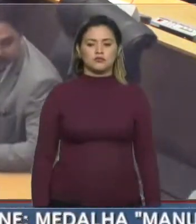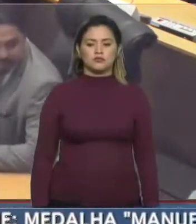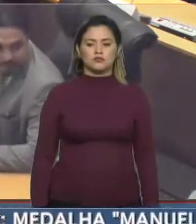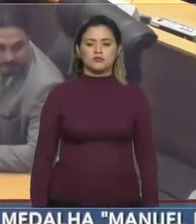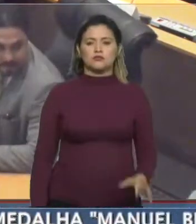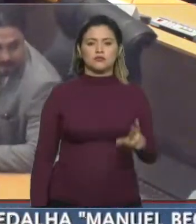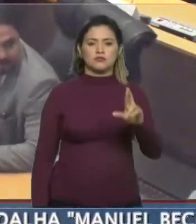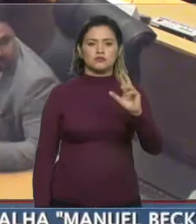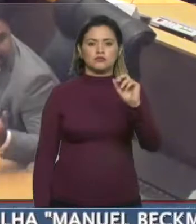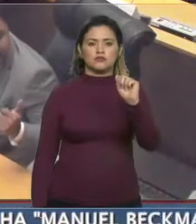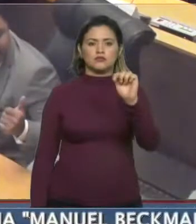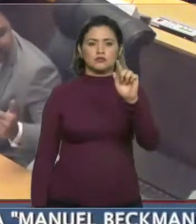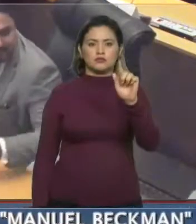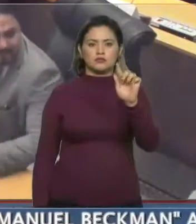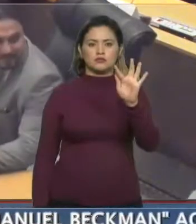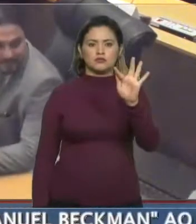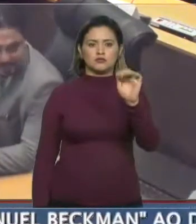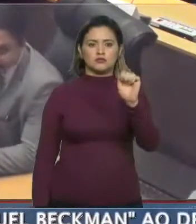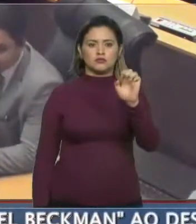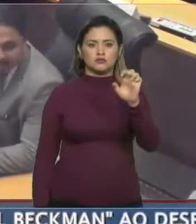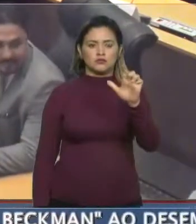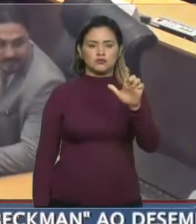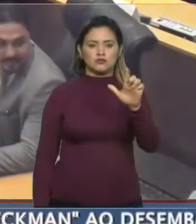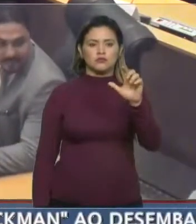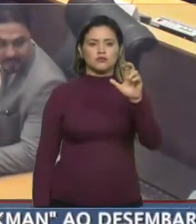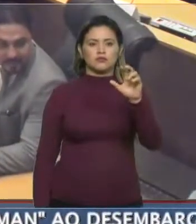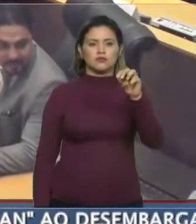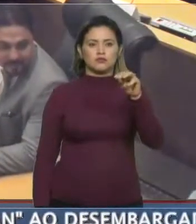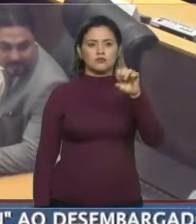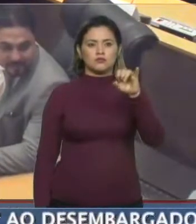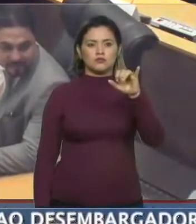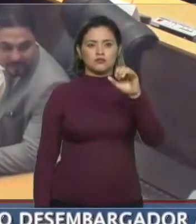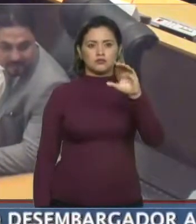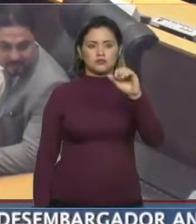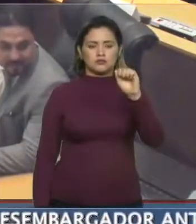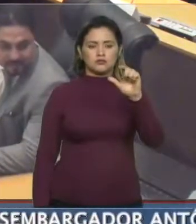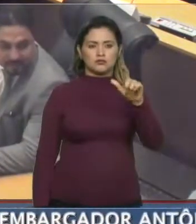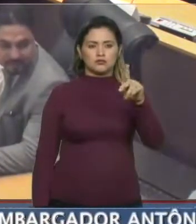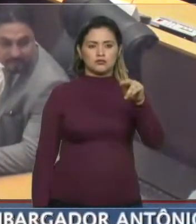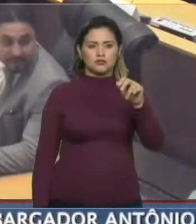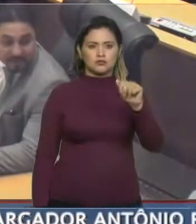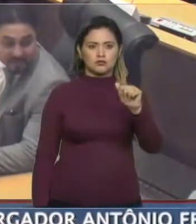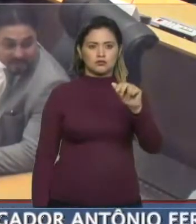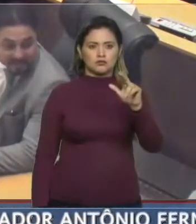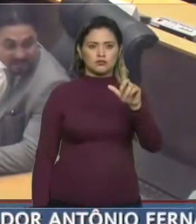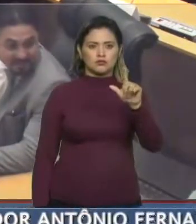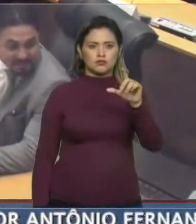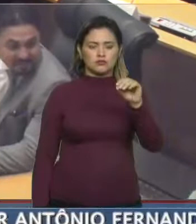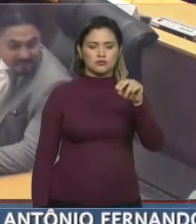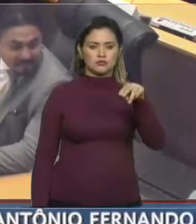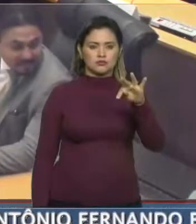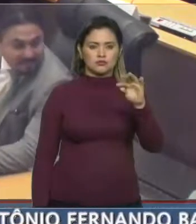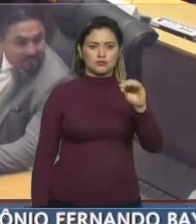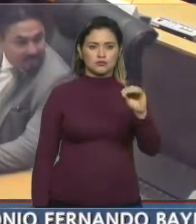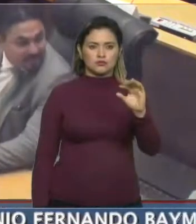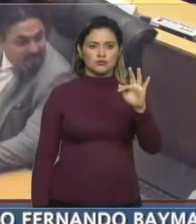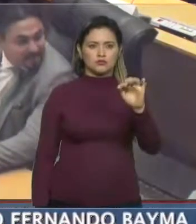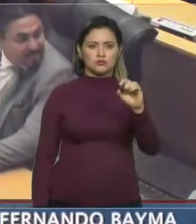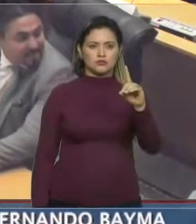Rafael Leitoa, Mical Damasceno, Paulo Neto, Fernando Pessoa, Ciro Neto, Rigo